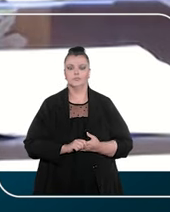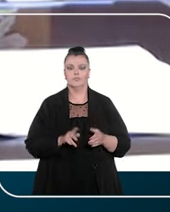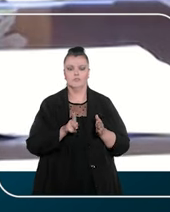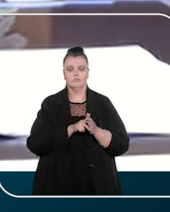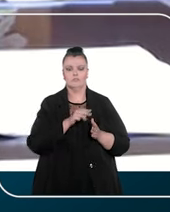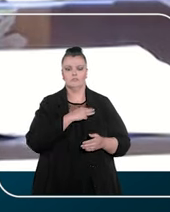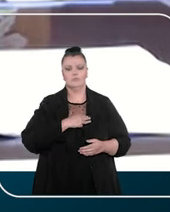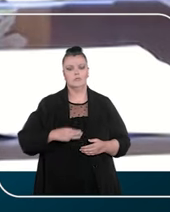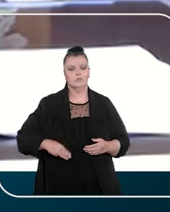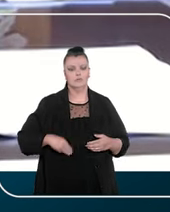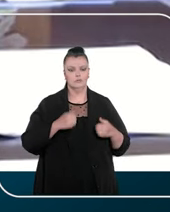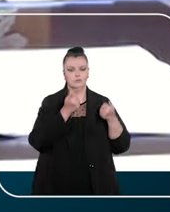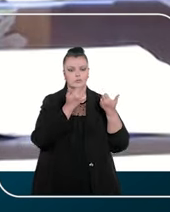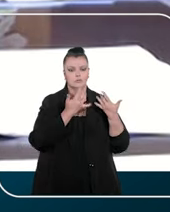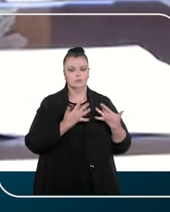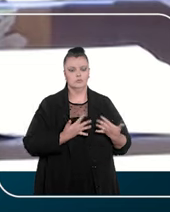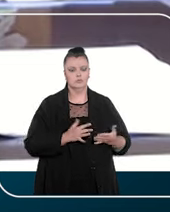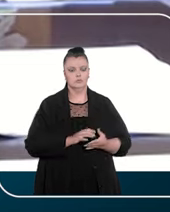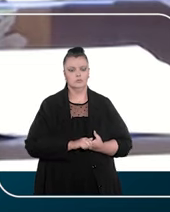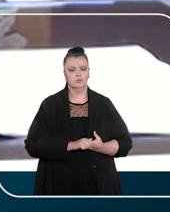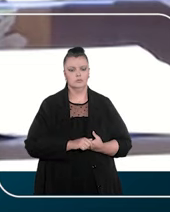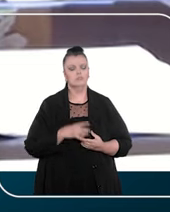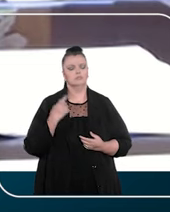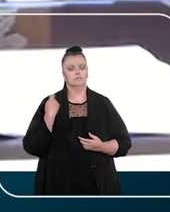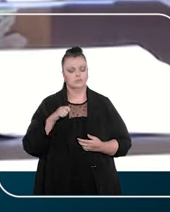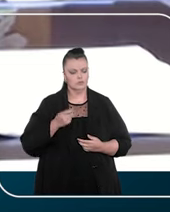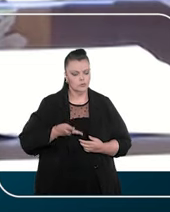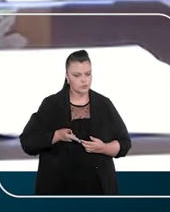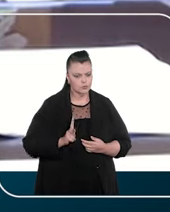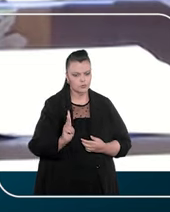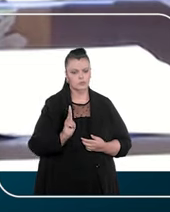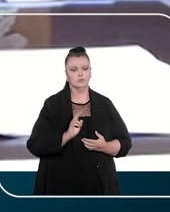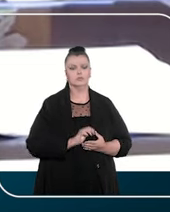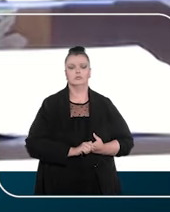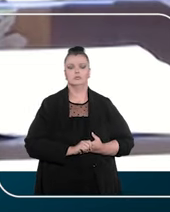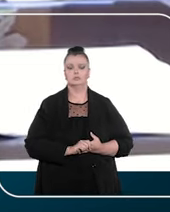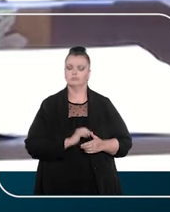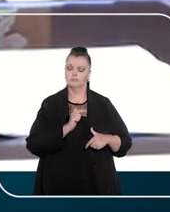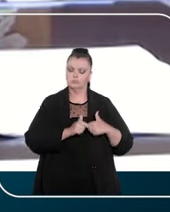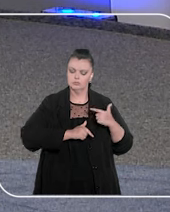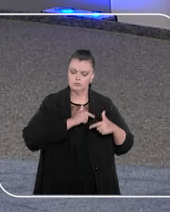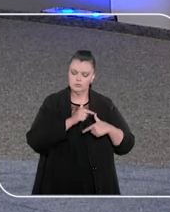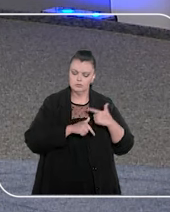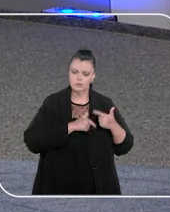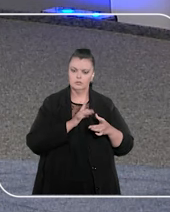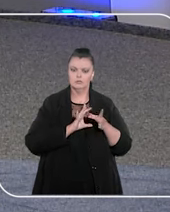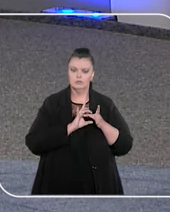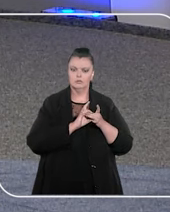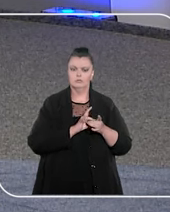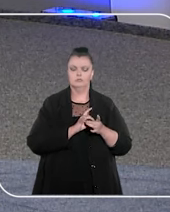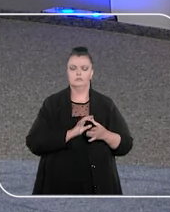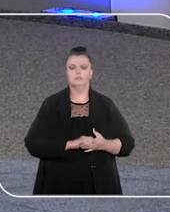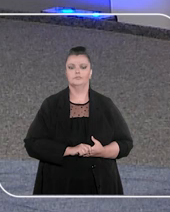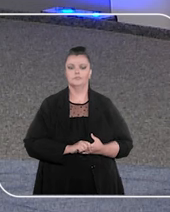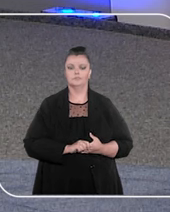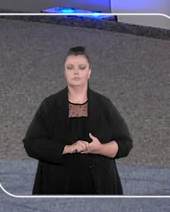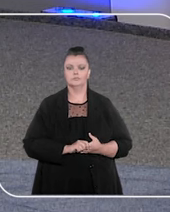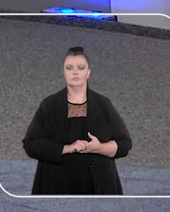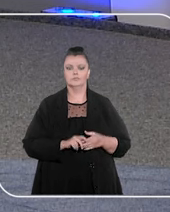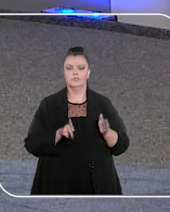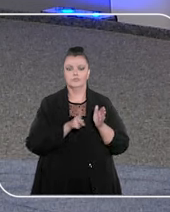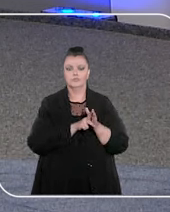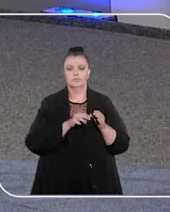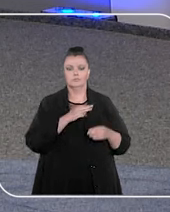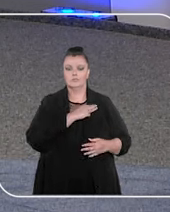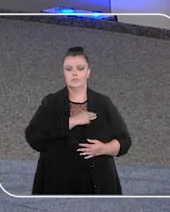Schietti. E nós precisamos insistir nisso. Batemos em cima, né? Trabalhamos em cima essa faina do ministro Rogério